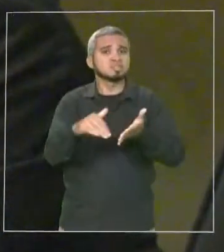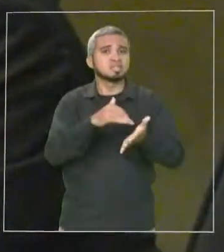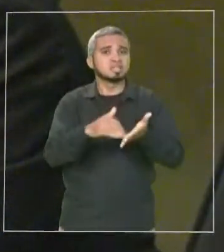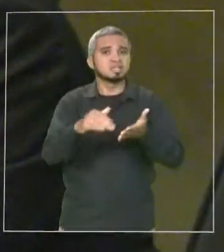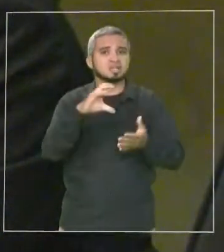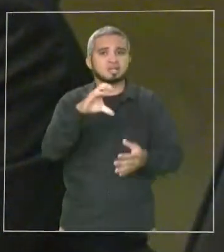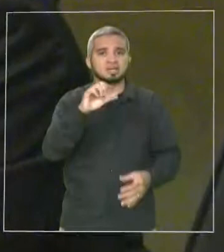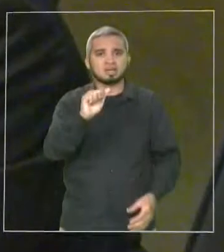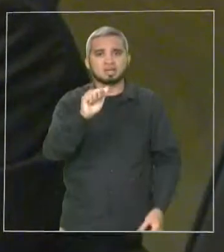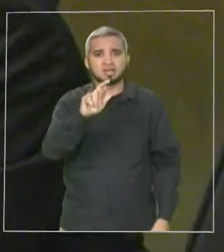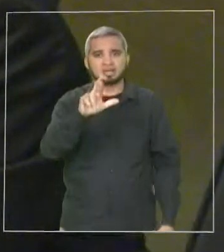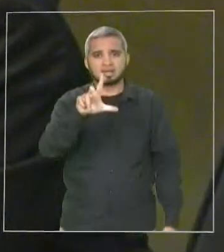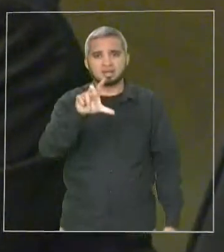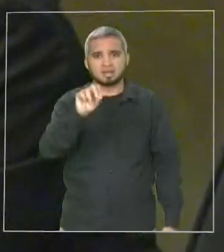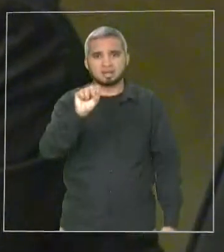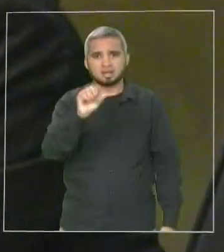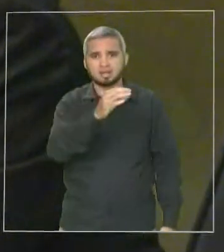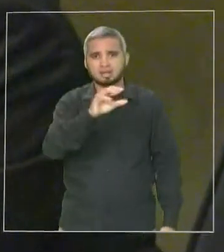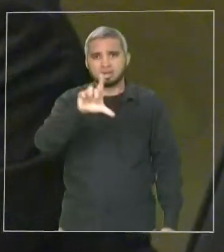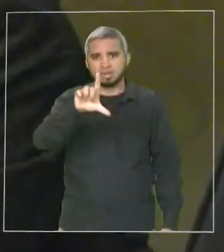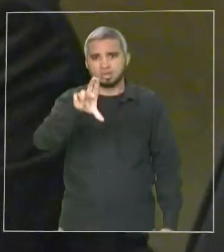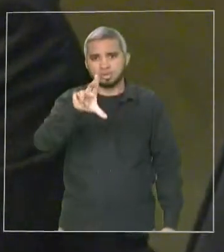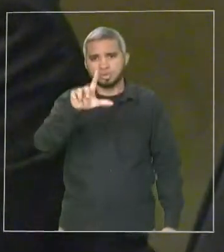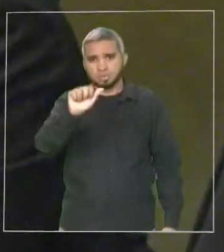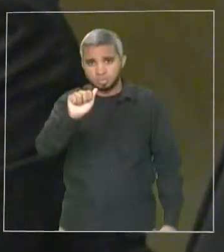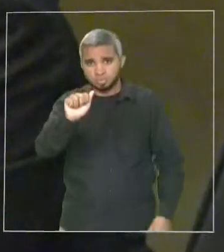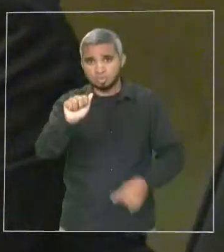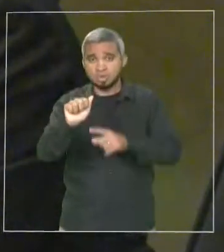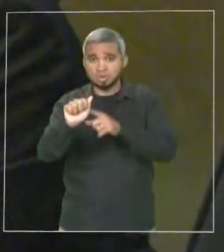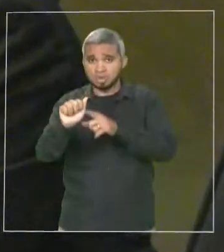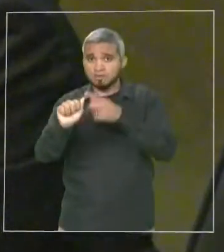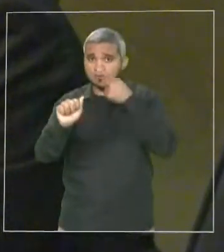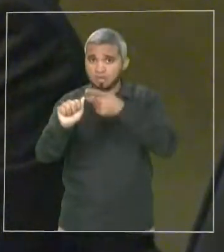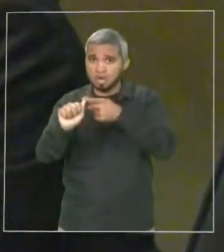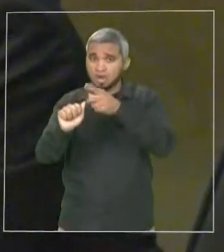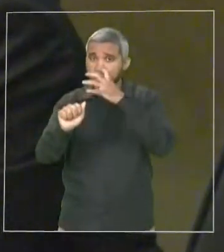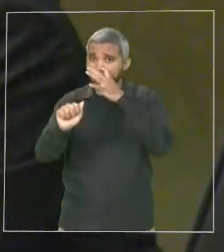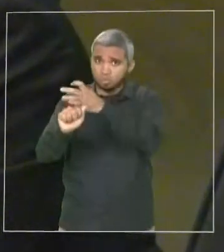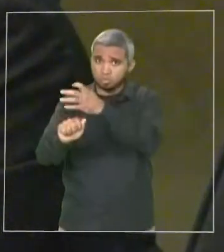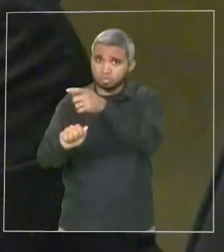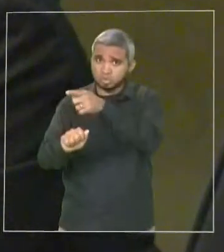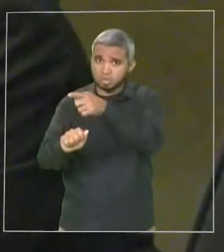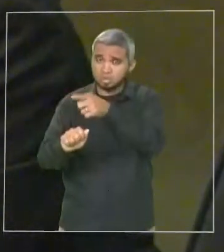estava envolvido, e nos documentos